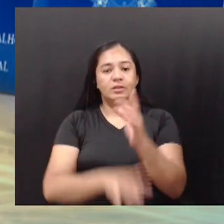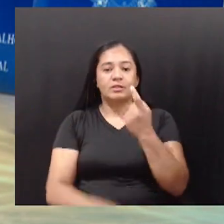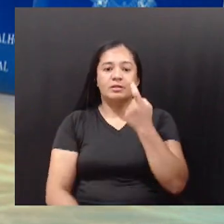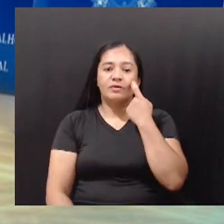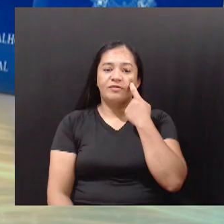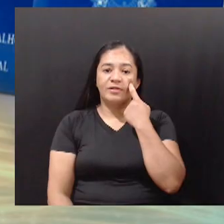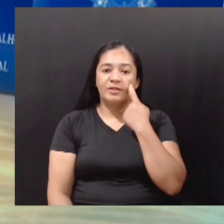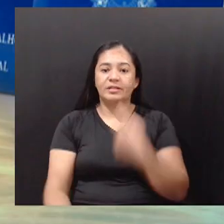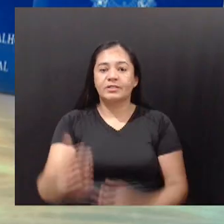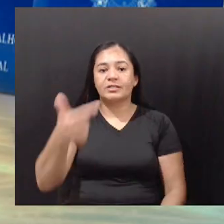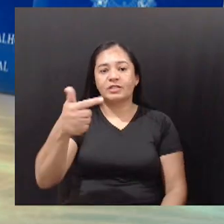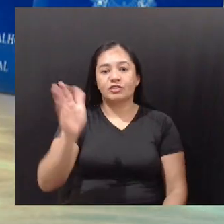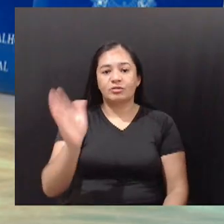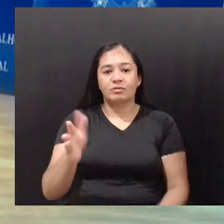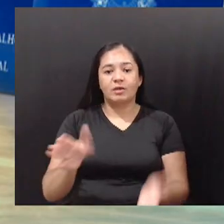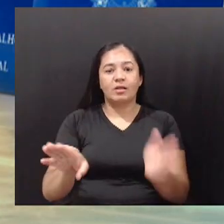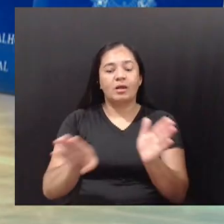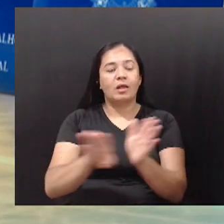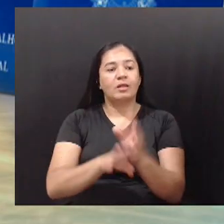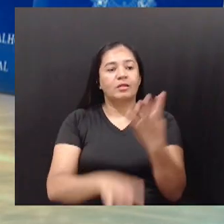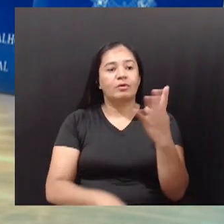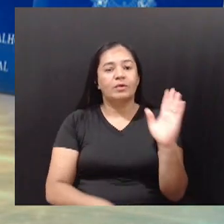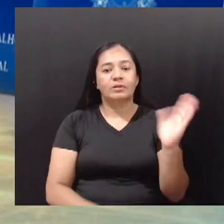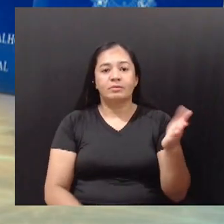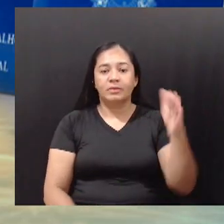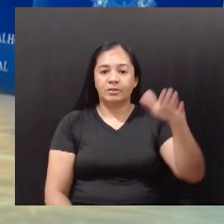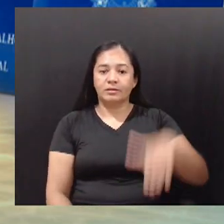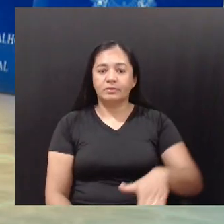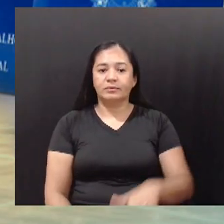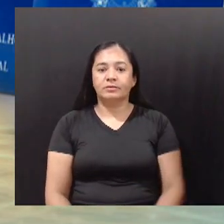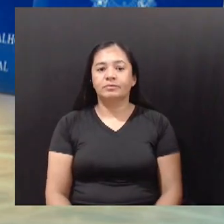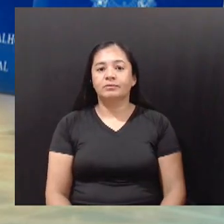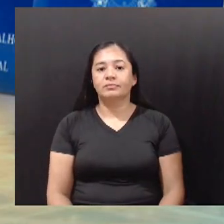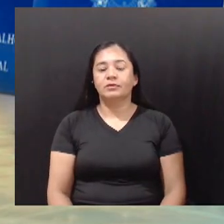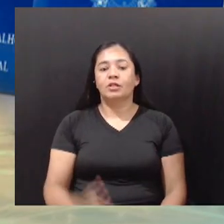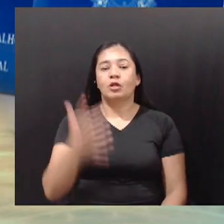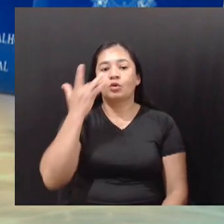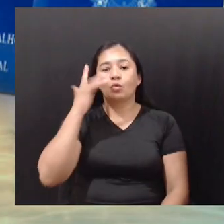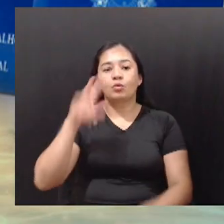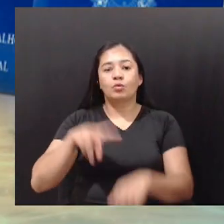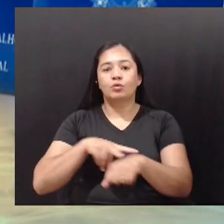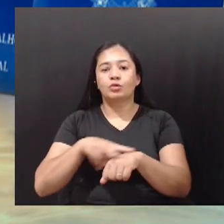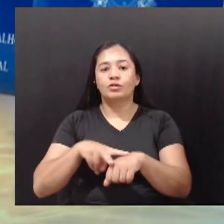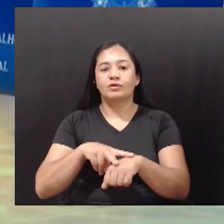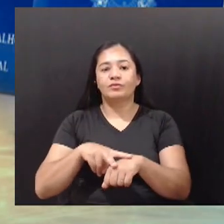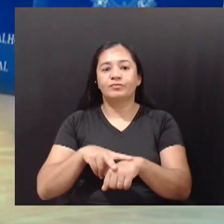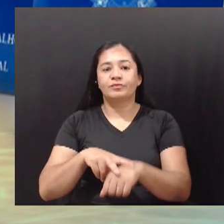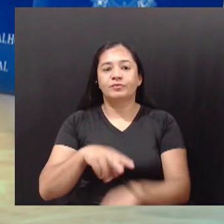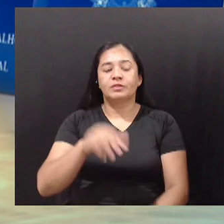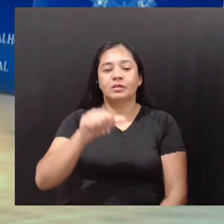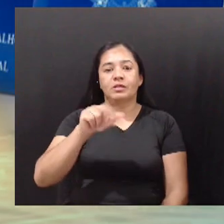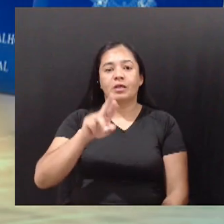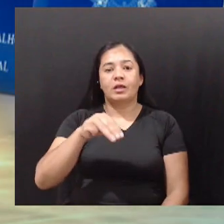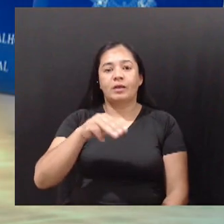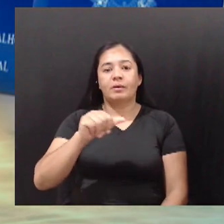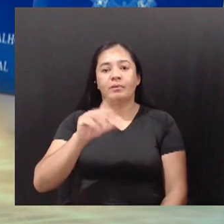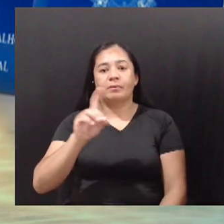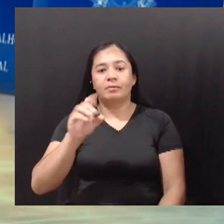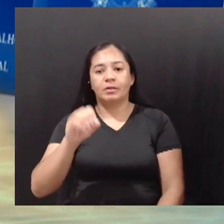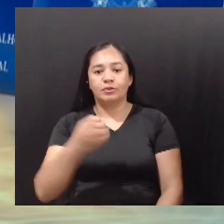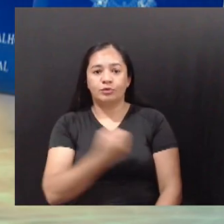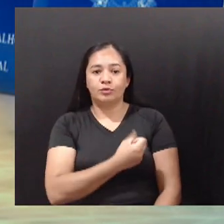das 7h30 da manhã às 4h30 da tarde. A unidade do Ouro Verde, na rua Armando Frederico Renganeschi,